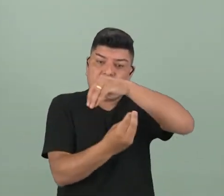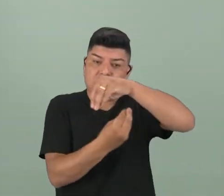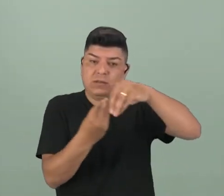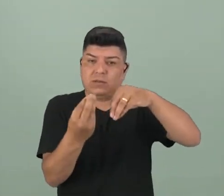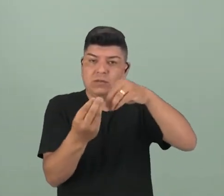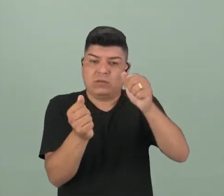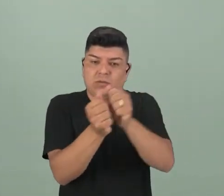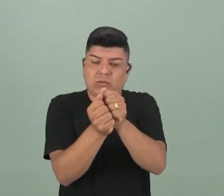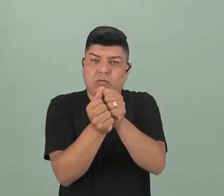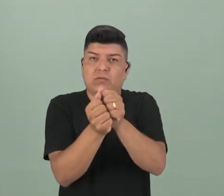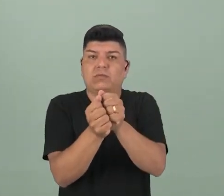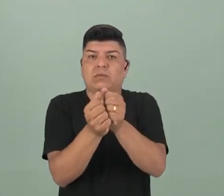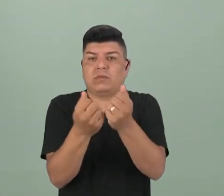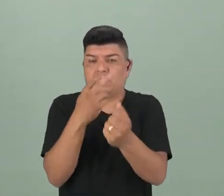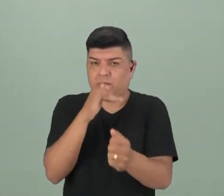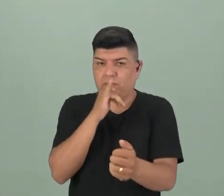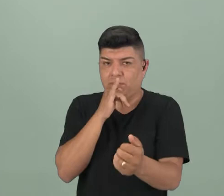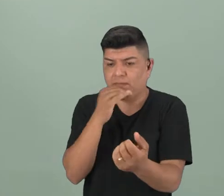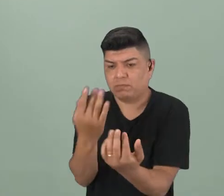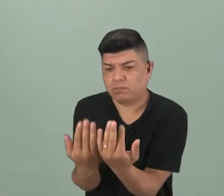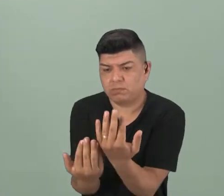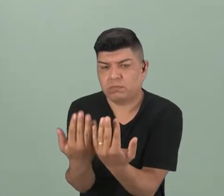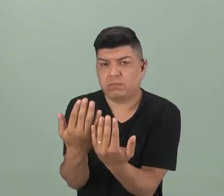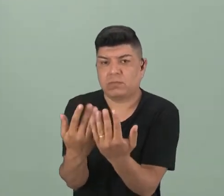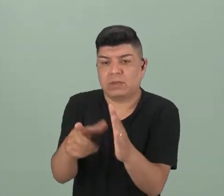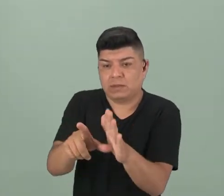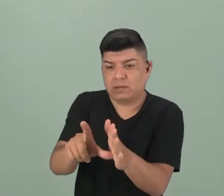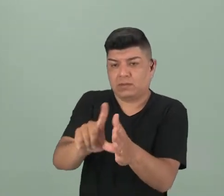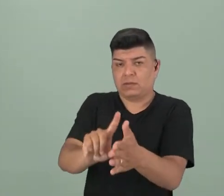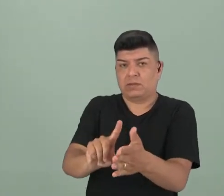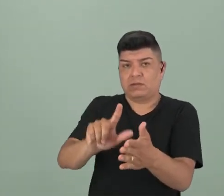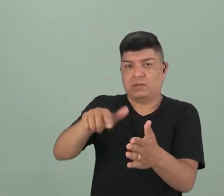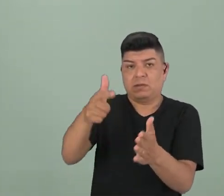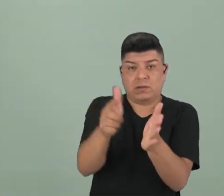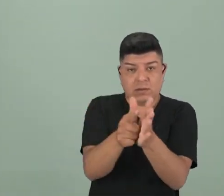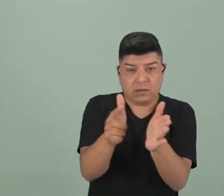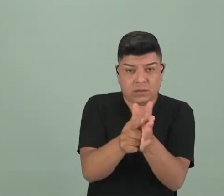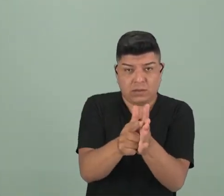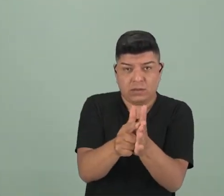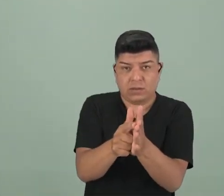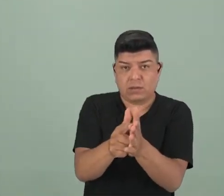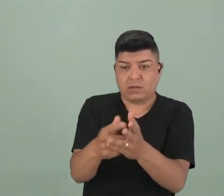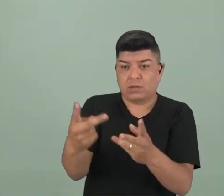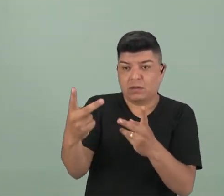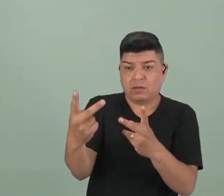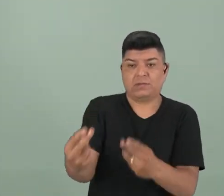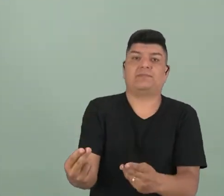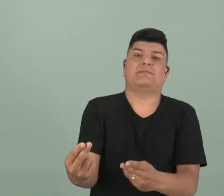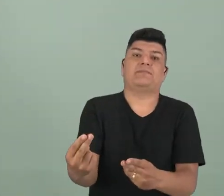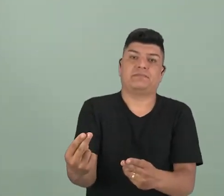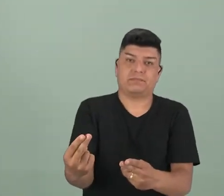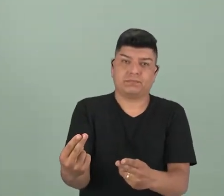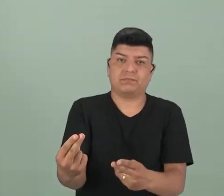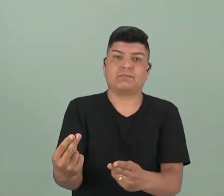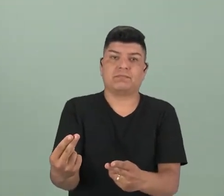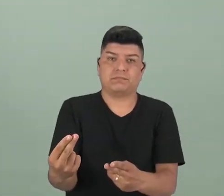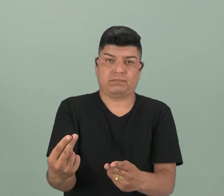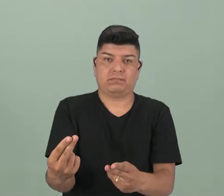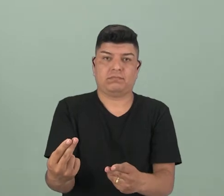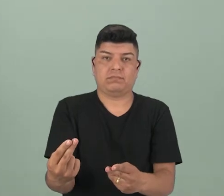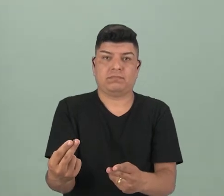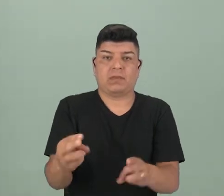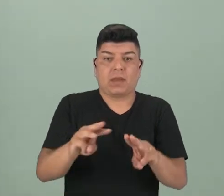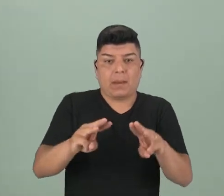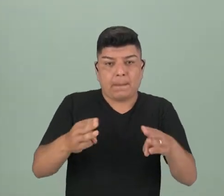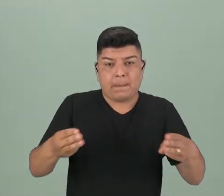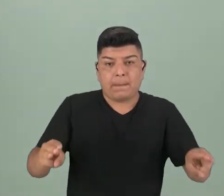resíduos, por exemplo, de uma queima de um papel antes e depois, teria que dar a mesma massa. Só ia se